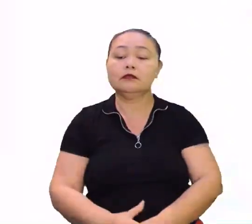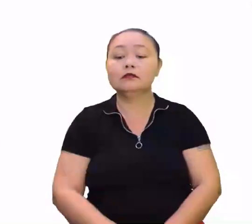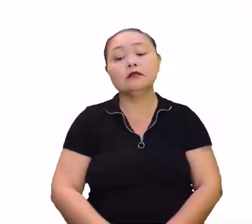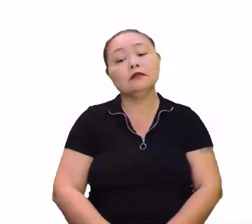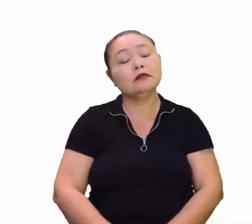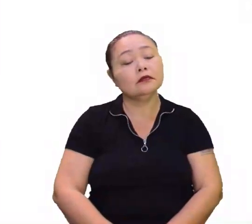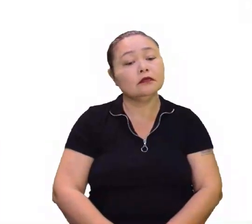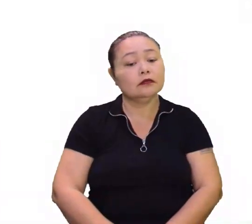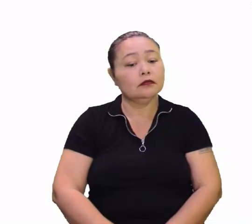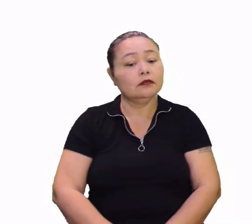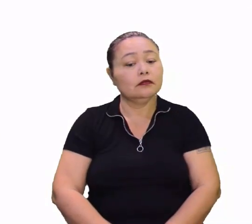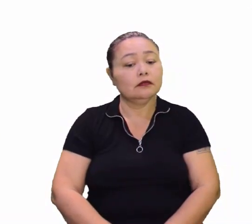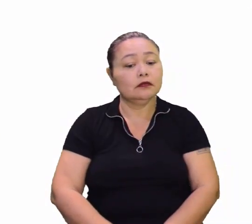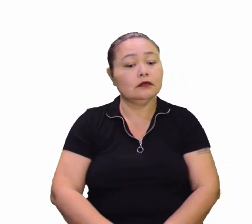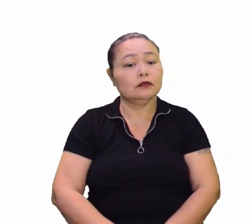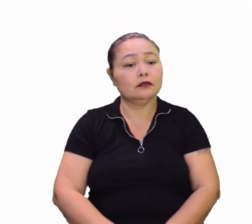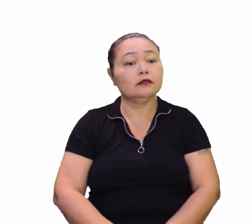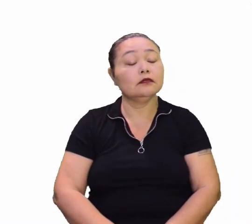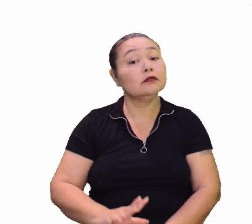diretor.